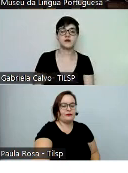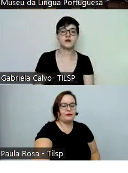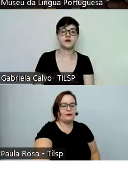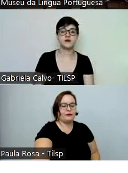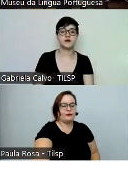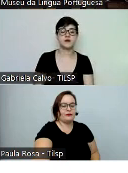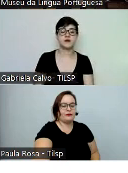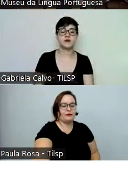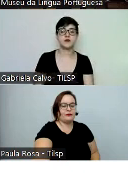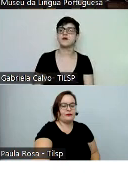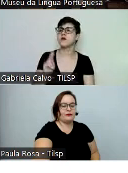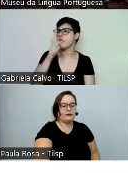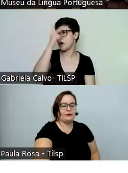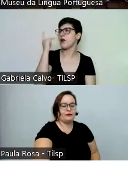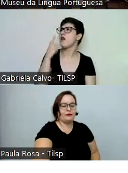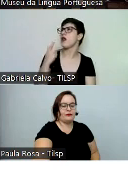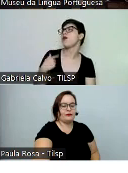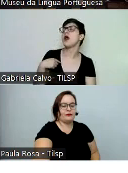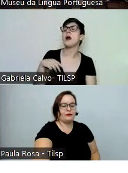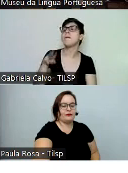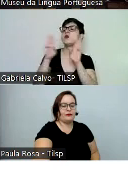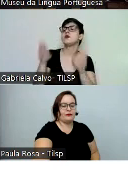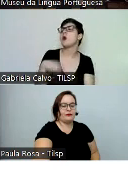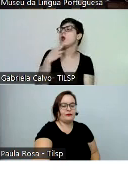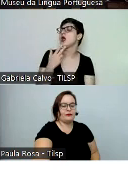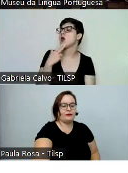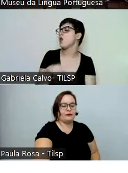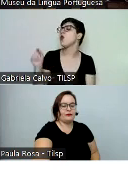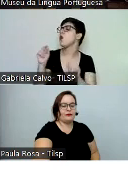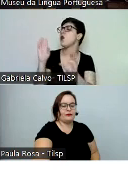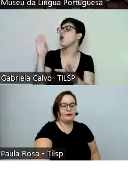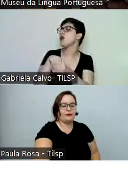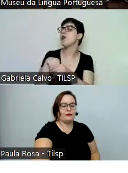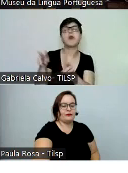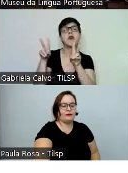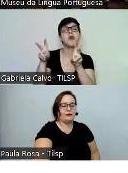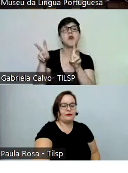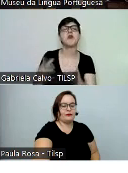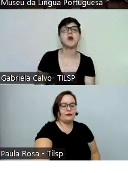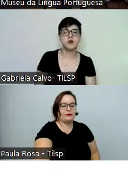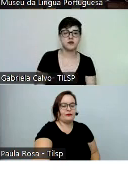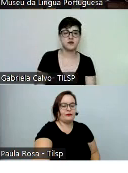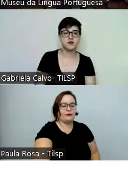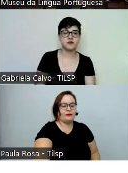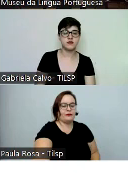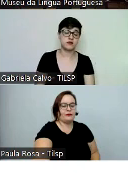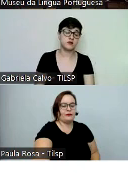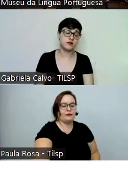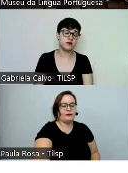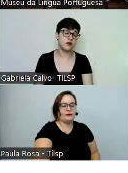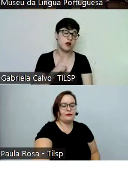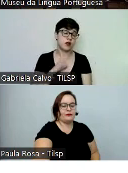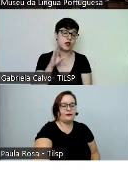o que que é um museu de língua que tipo de informação existe no Museu de Língua é esse tipo de coisa que você encontra